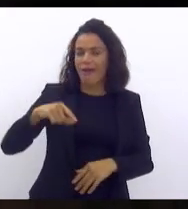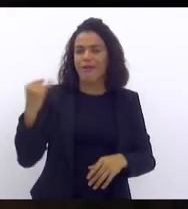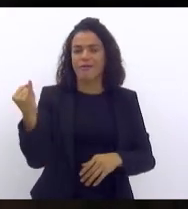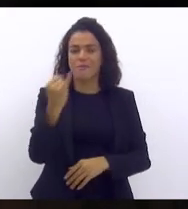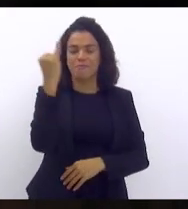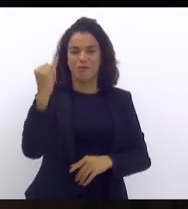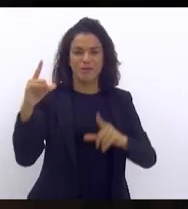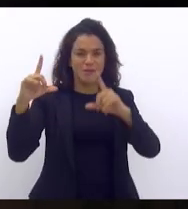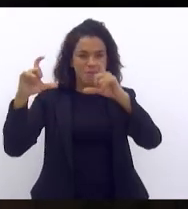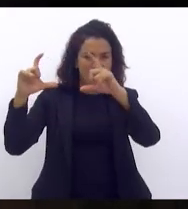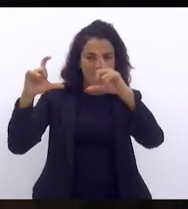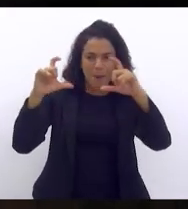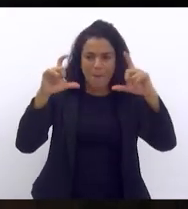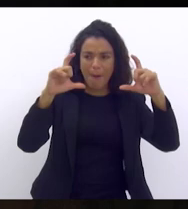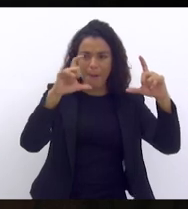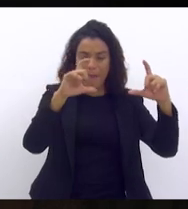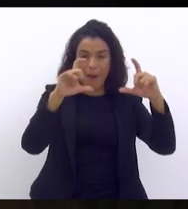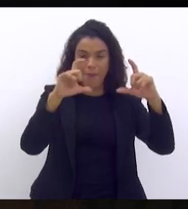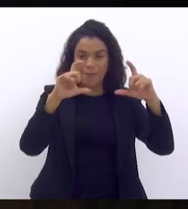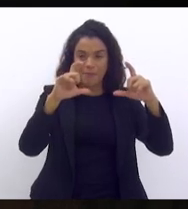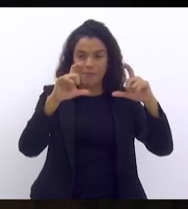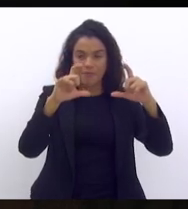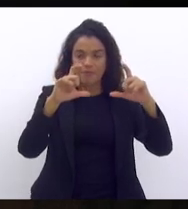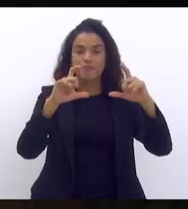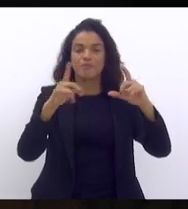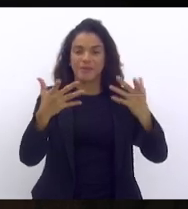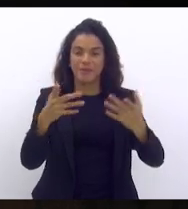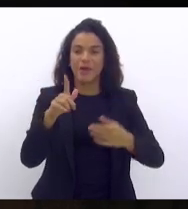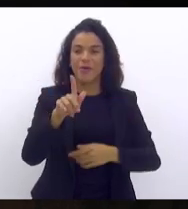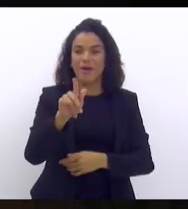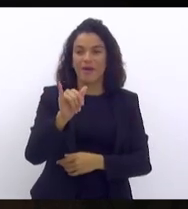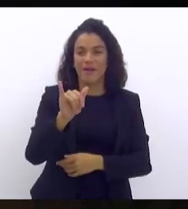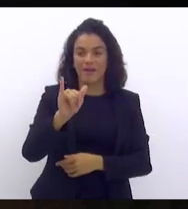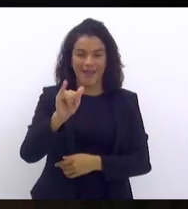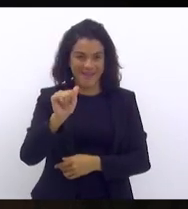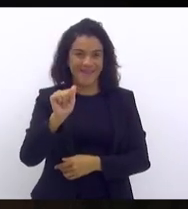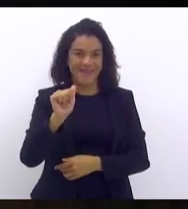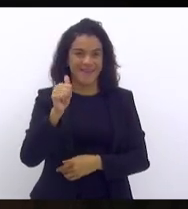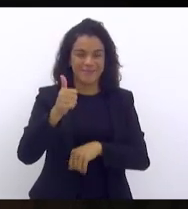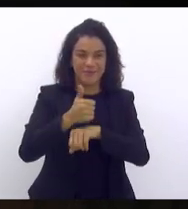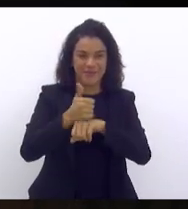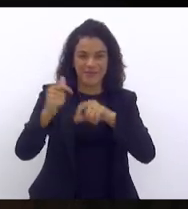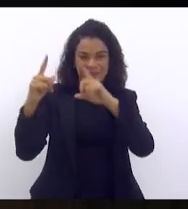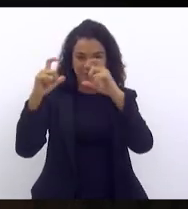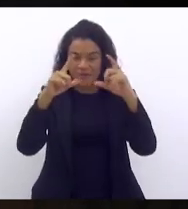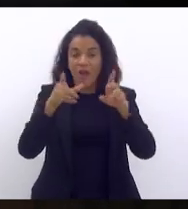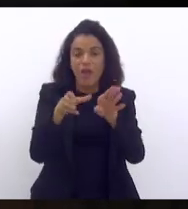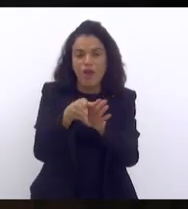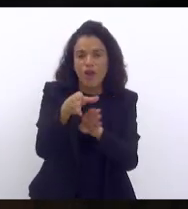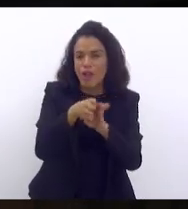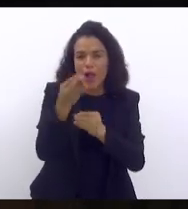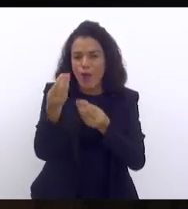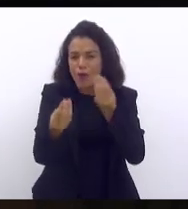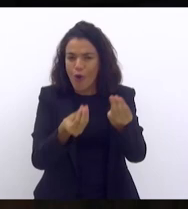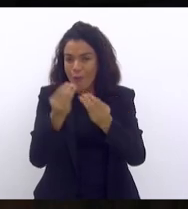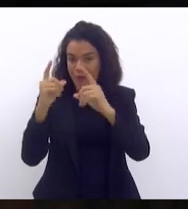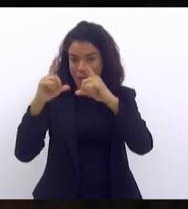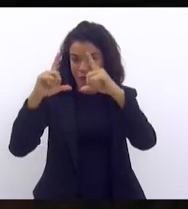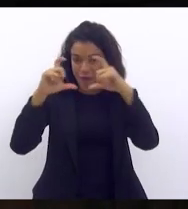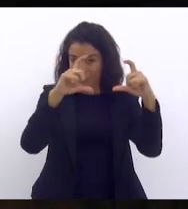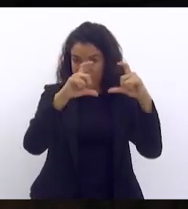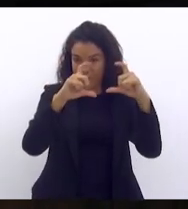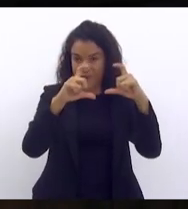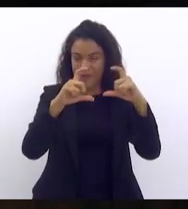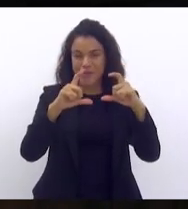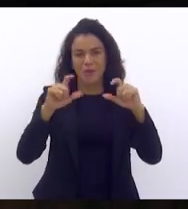importante registrar isso. Então, daqui a pouquinho, a Gaia, a fotógrafa, vai orientar de como a gente vai tirar essa foto, mas, a princípio,